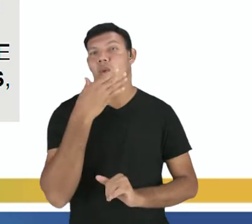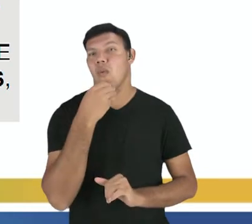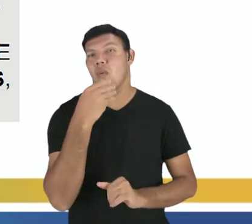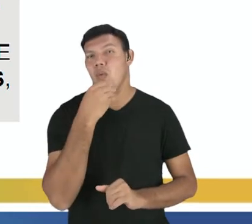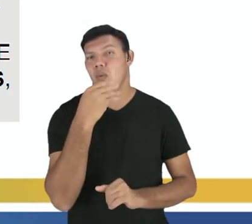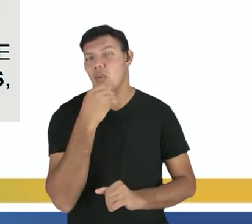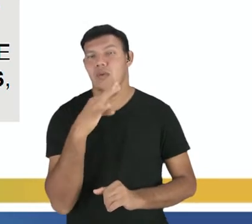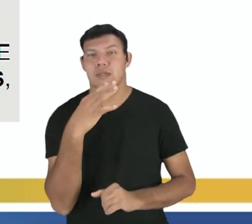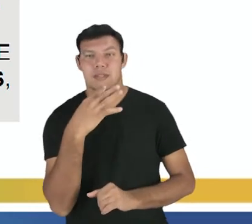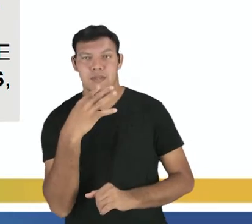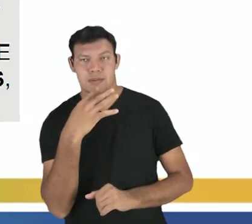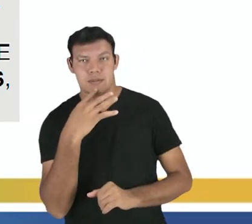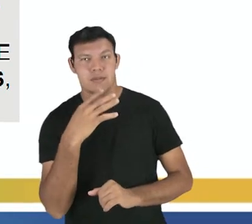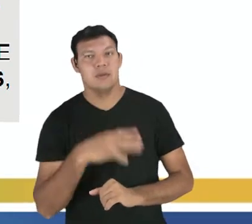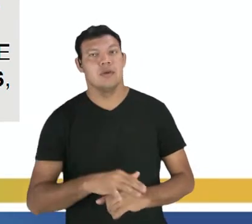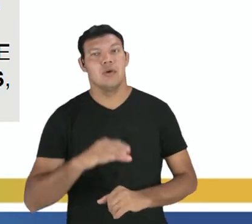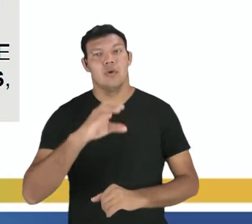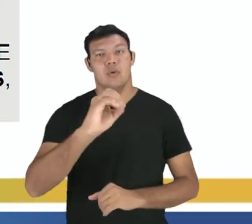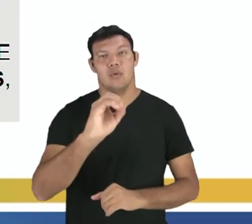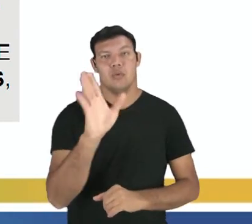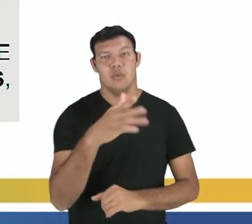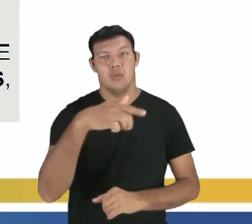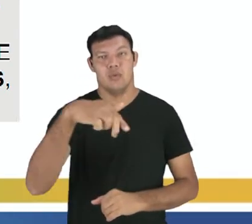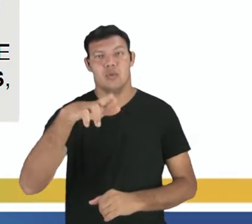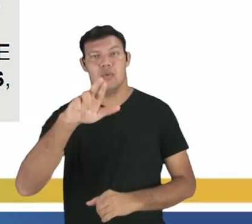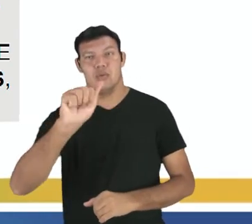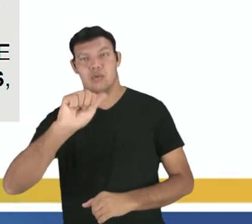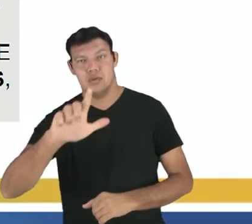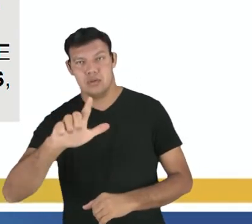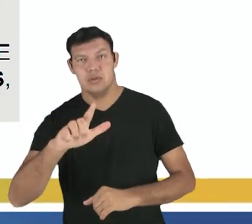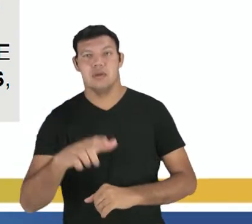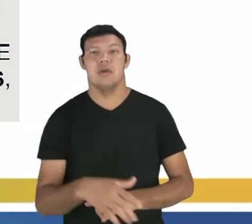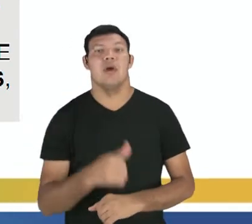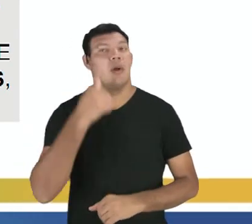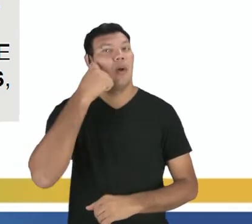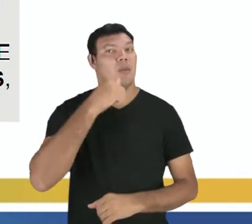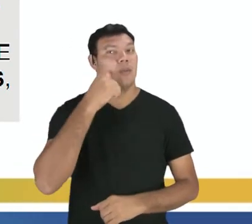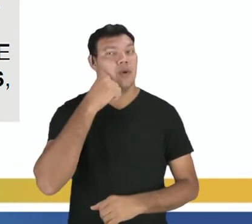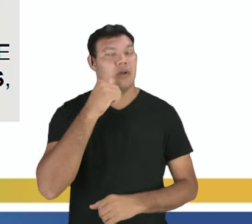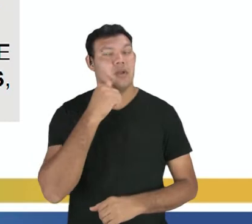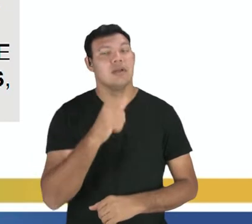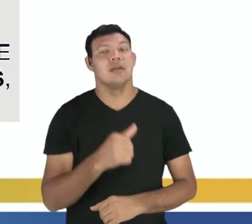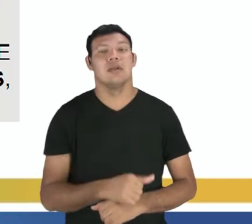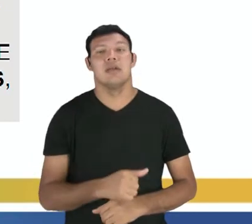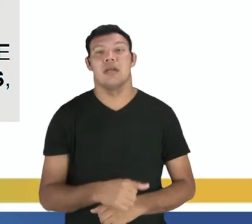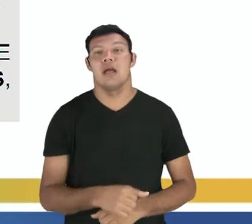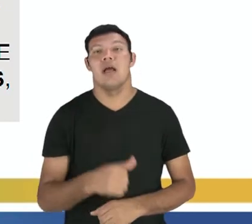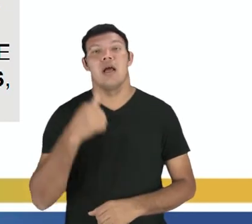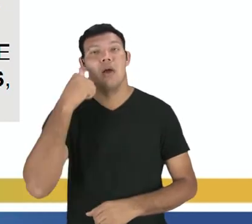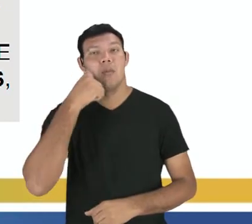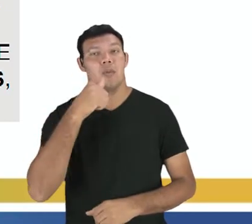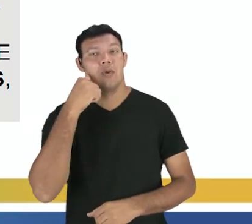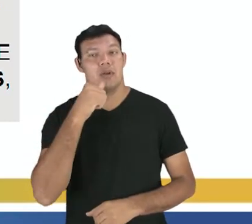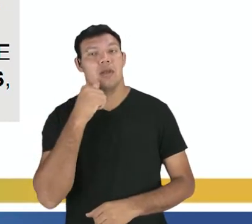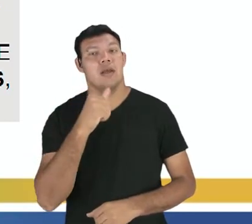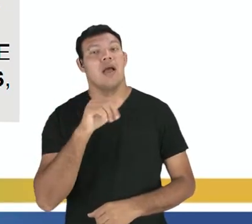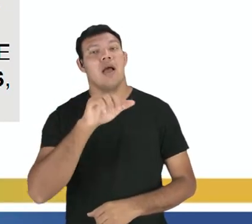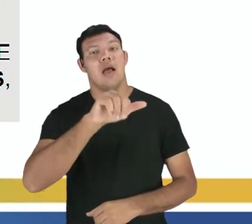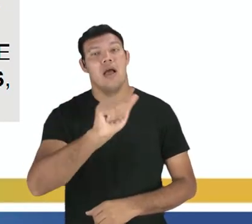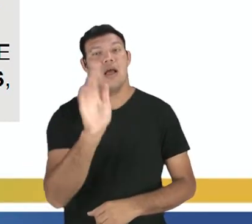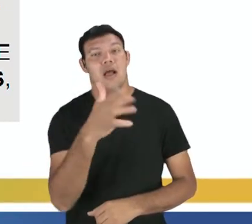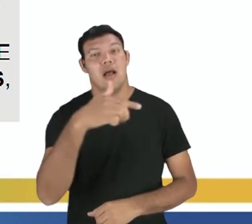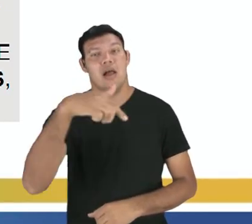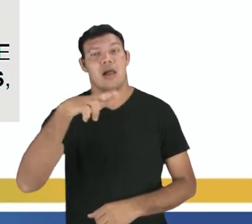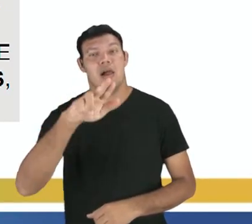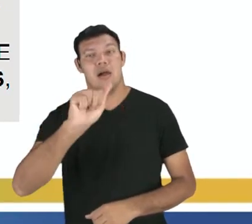o qual conheço. A garota que conheço, a garota a qual conheço. Os